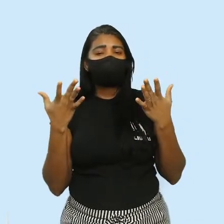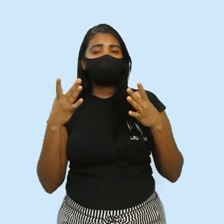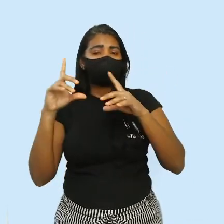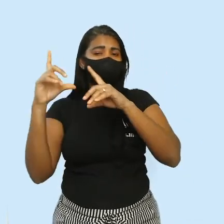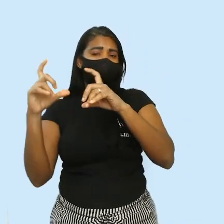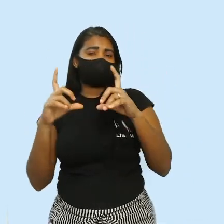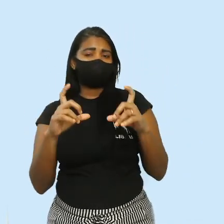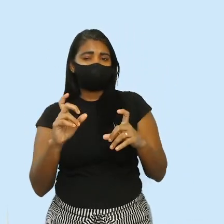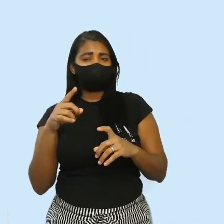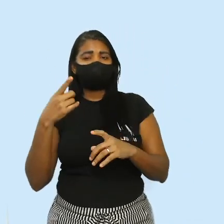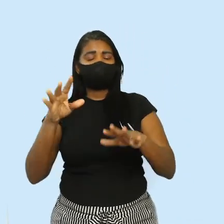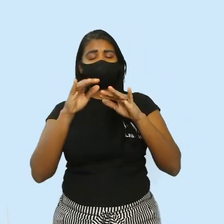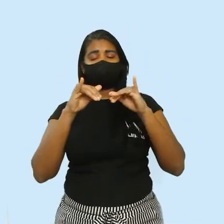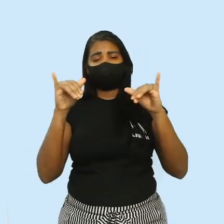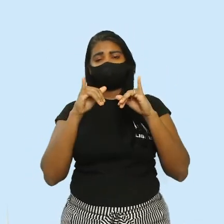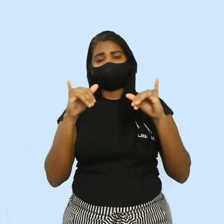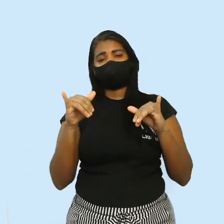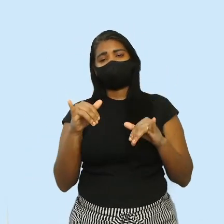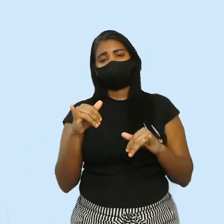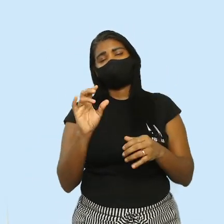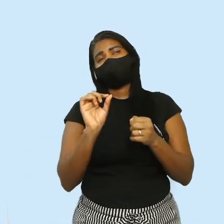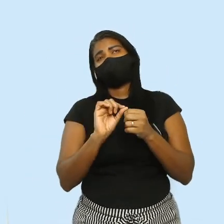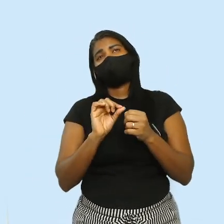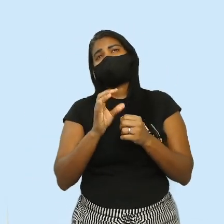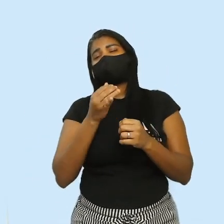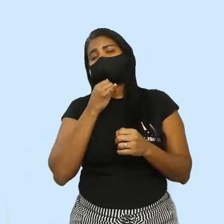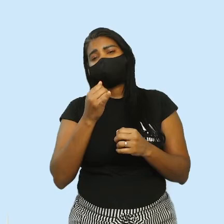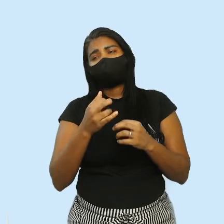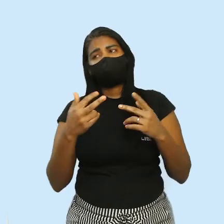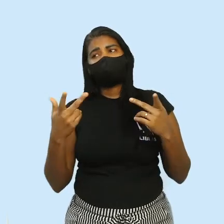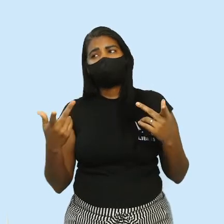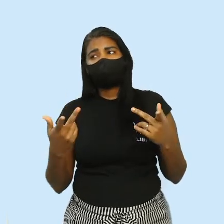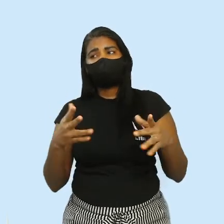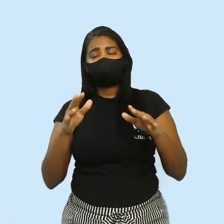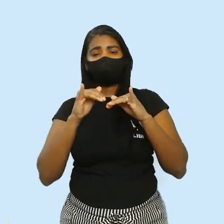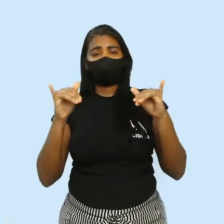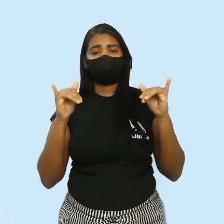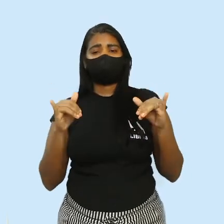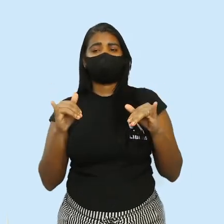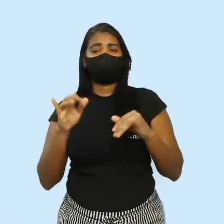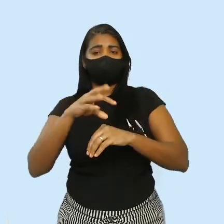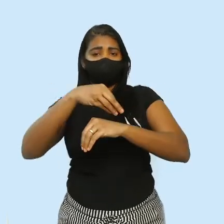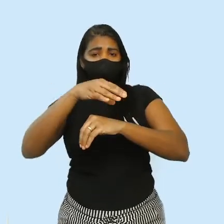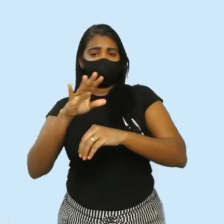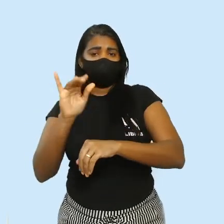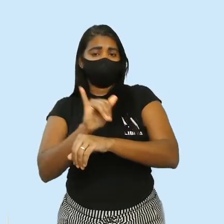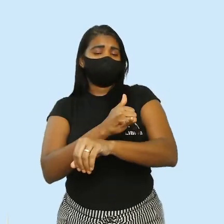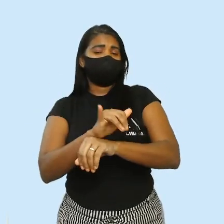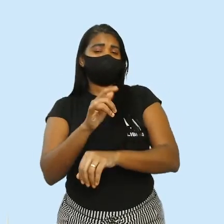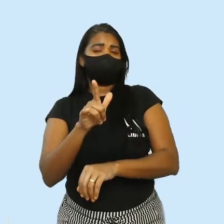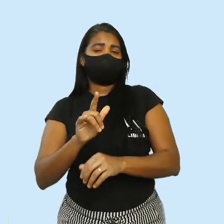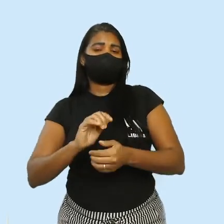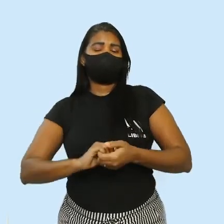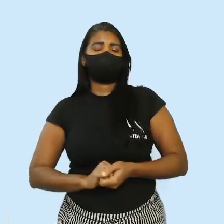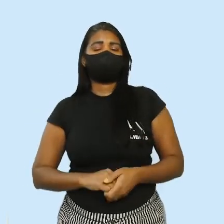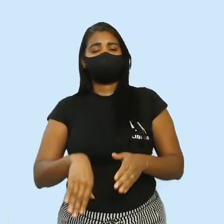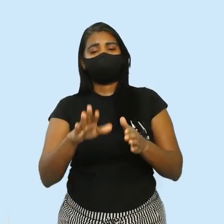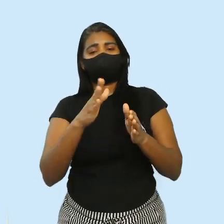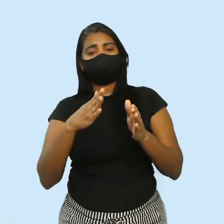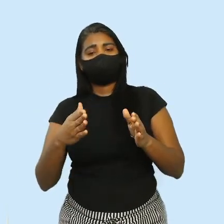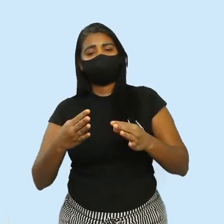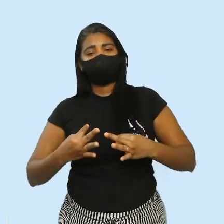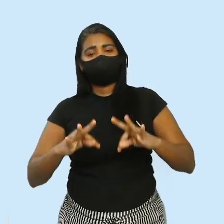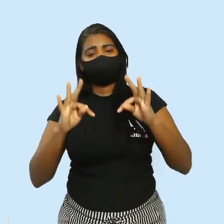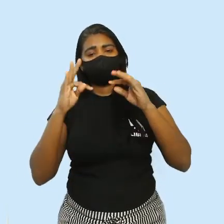fotos da peça para divulgação, ou vamos fazer um teaser da peça para postar no YouTube. Não. O processo cênico